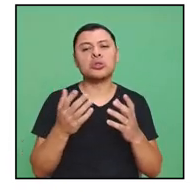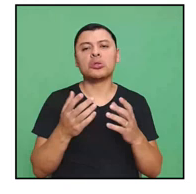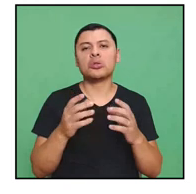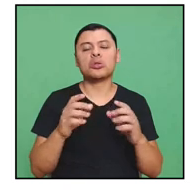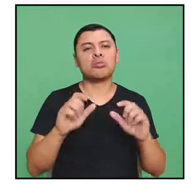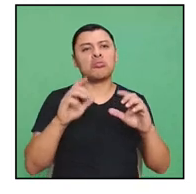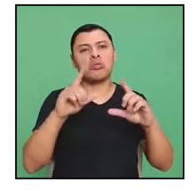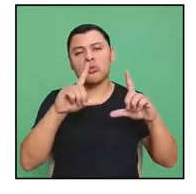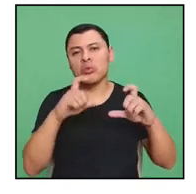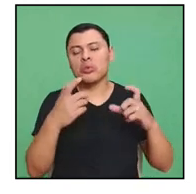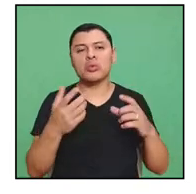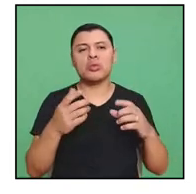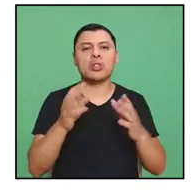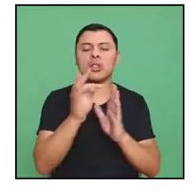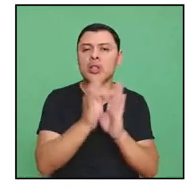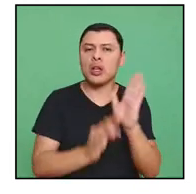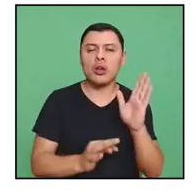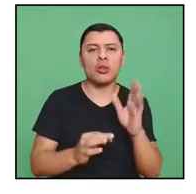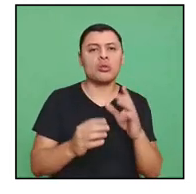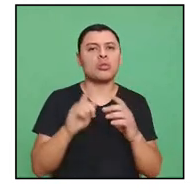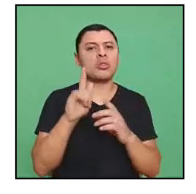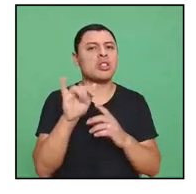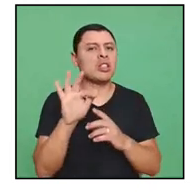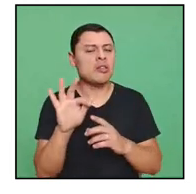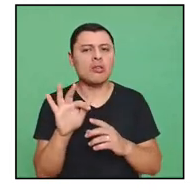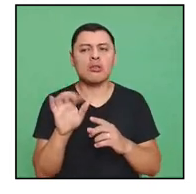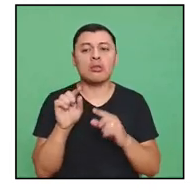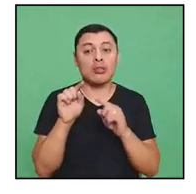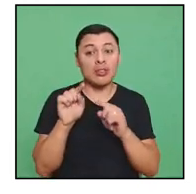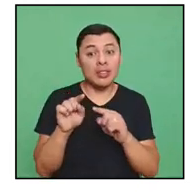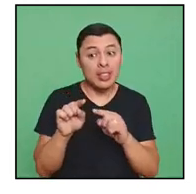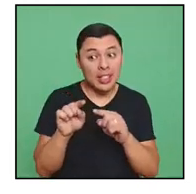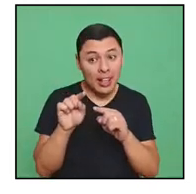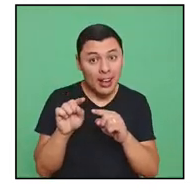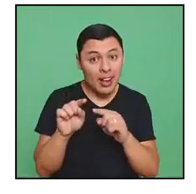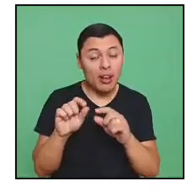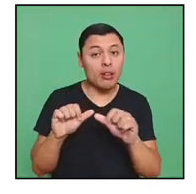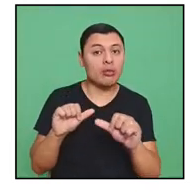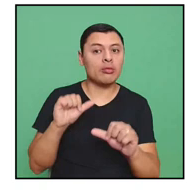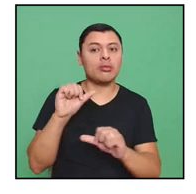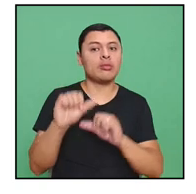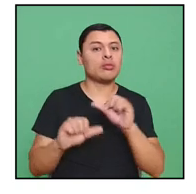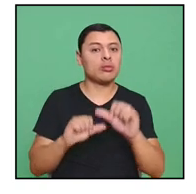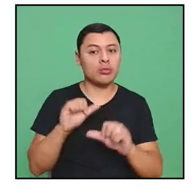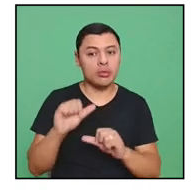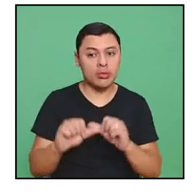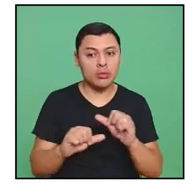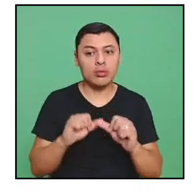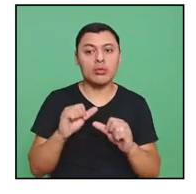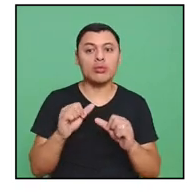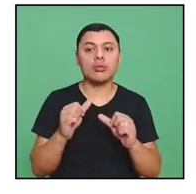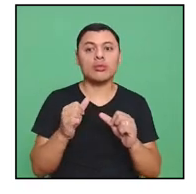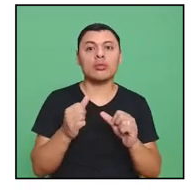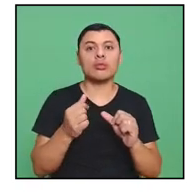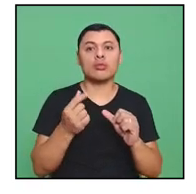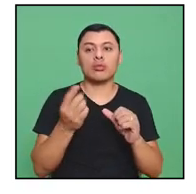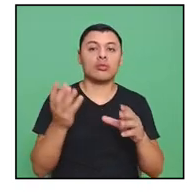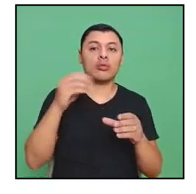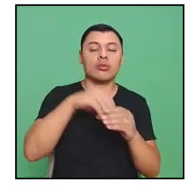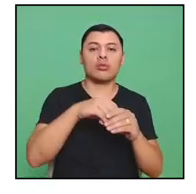GIF, vira um item com dotações de mercado.